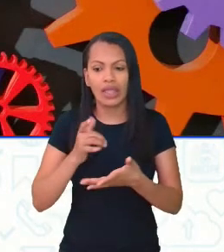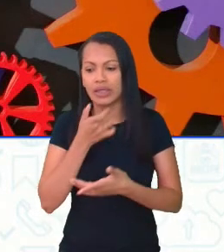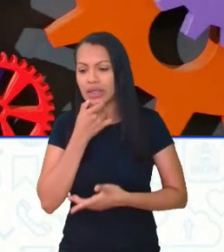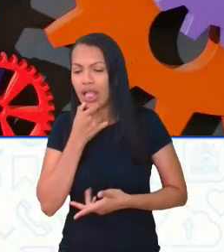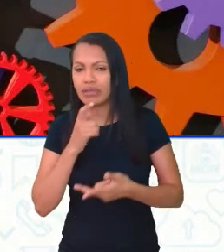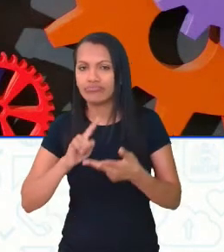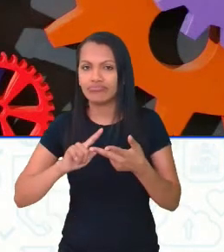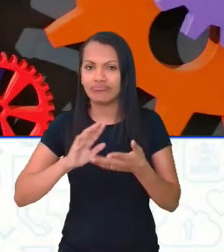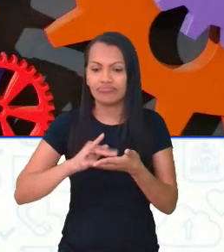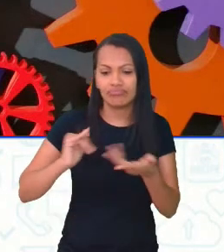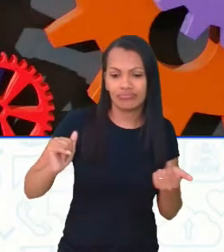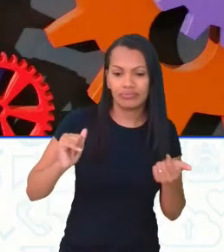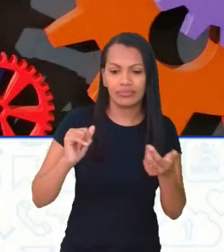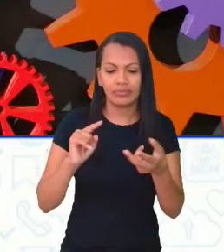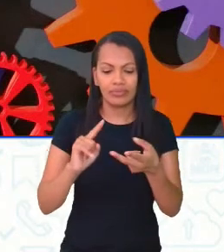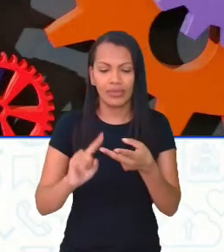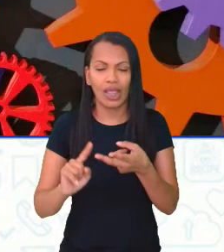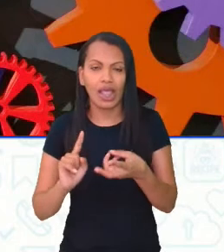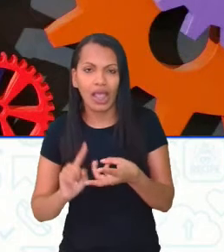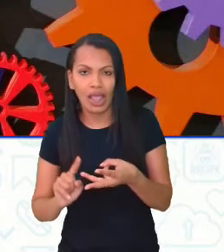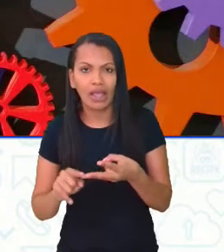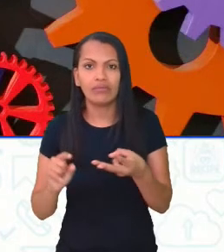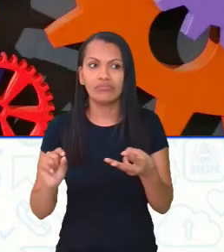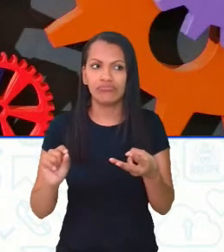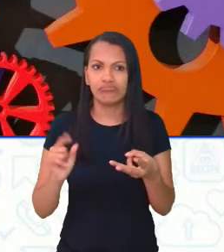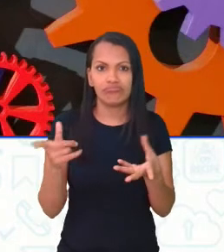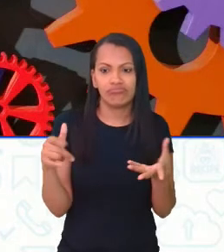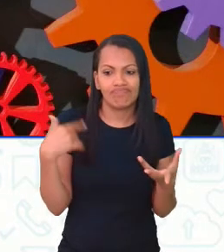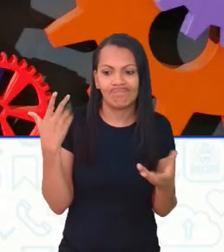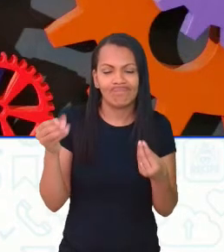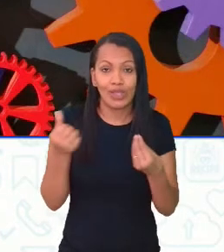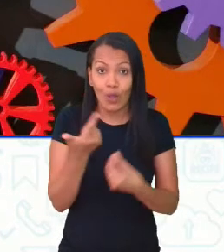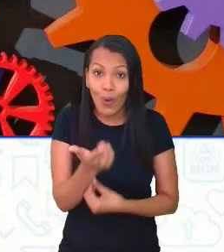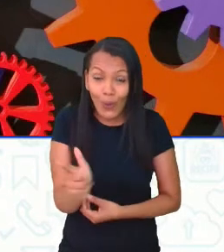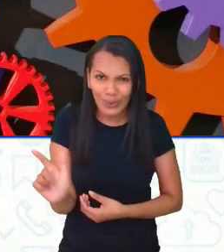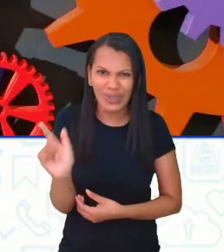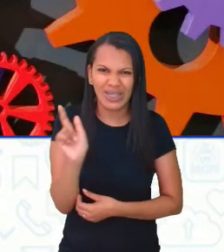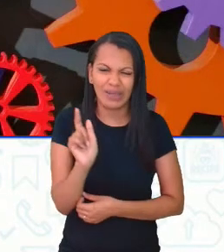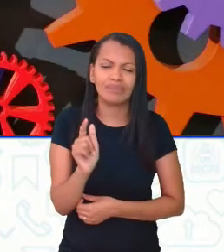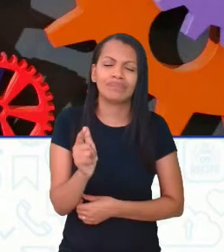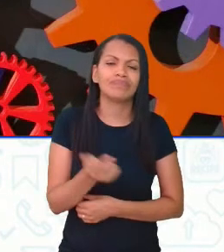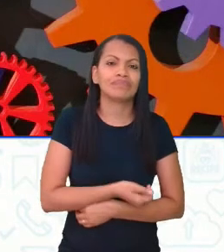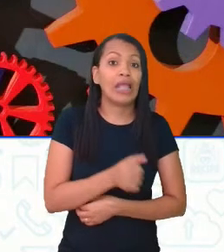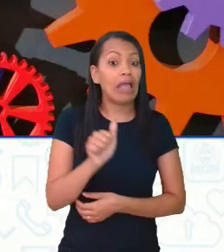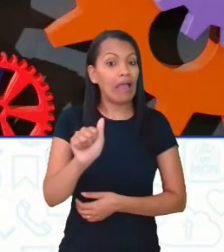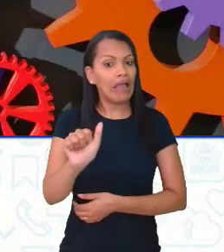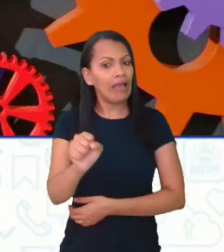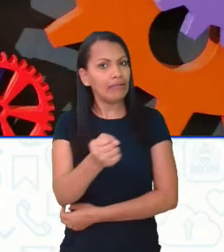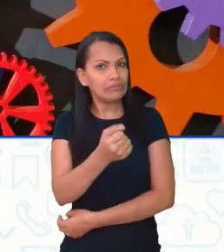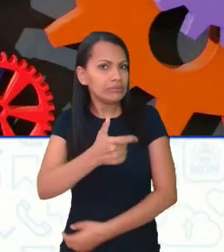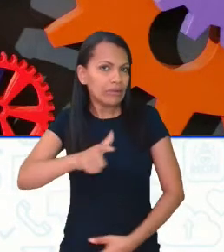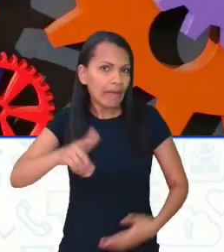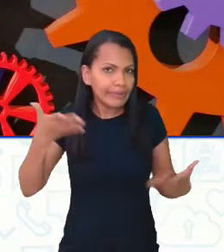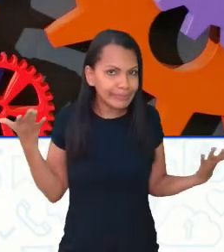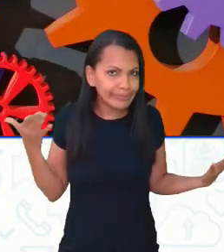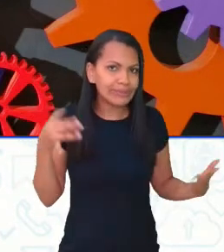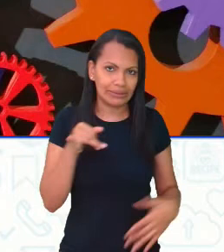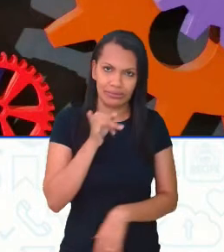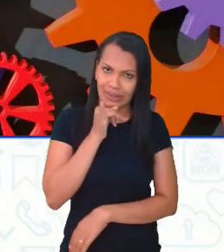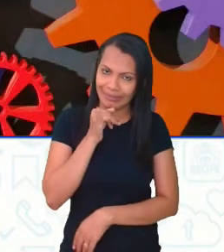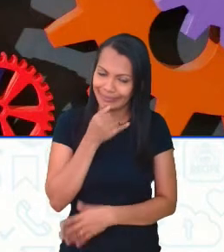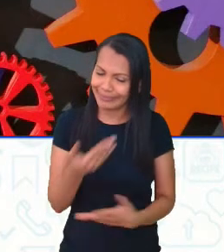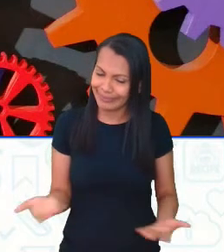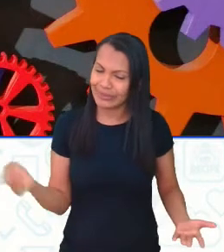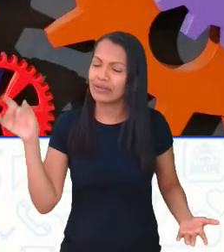uma novidade, é uma quebra de expectativas. Nem sempre outros tipos de texto, como as narrativas, por exemplo,